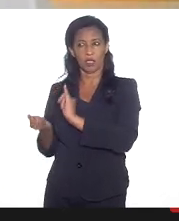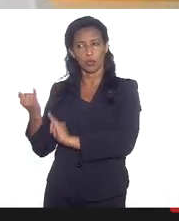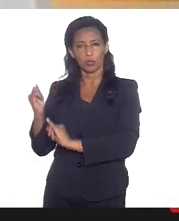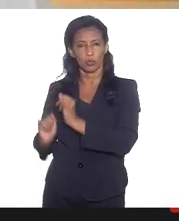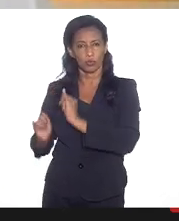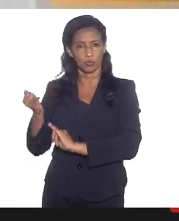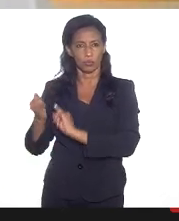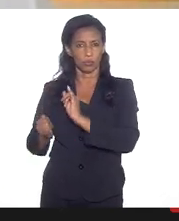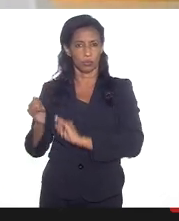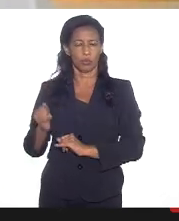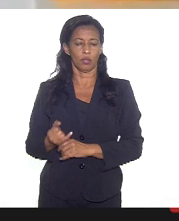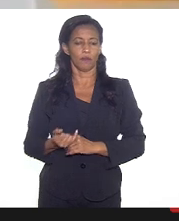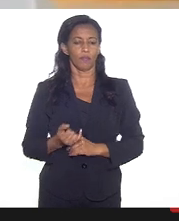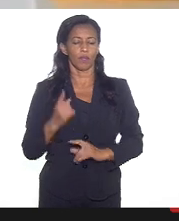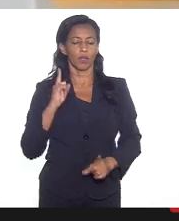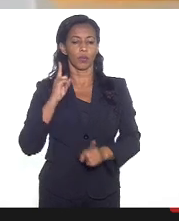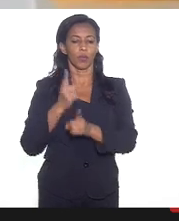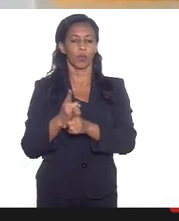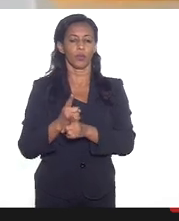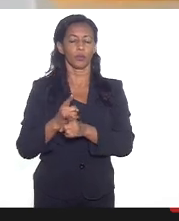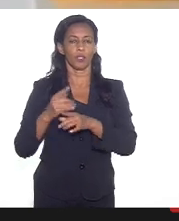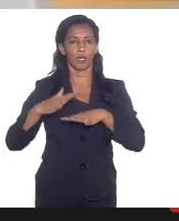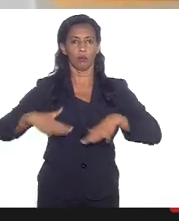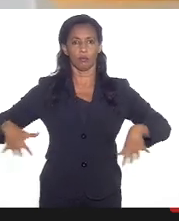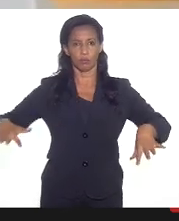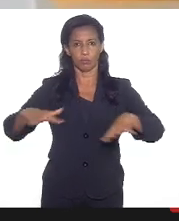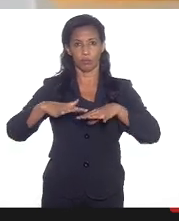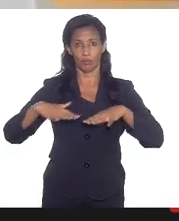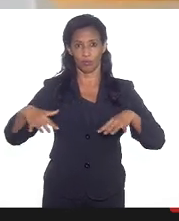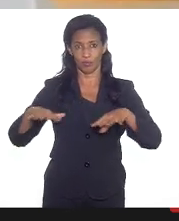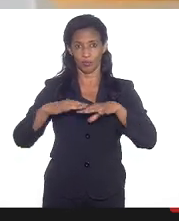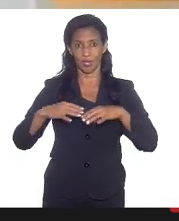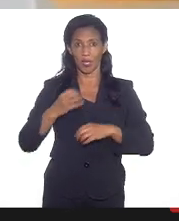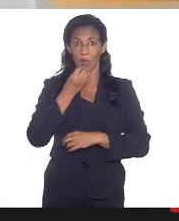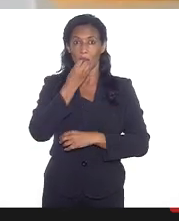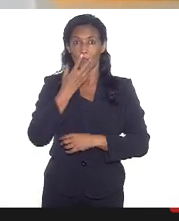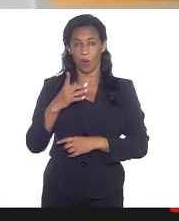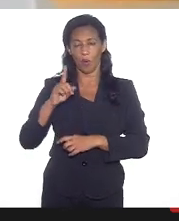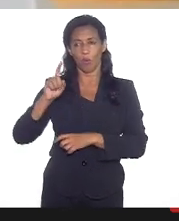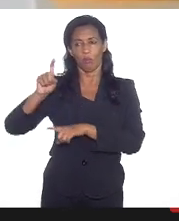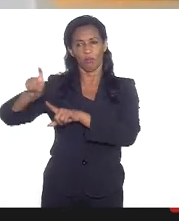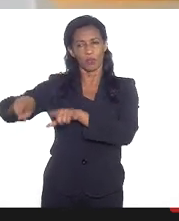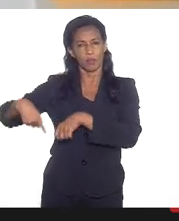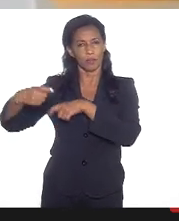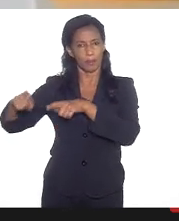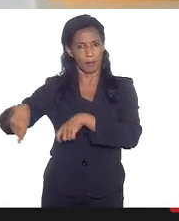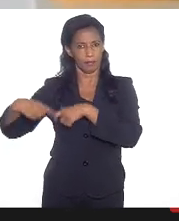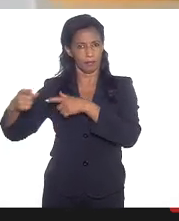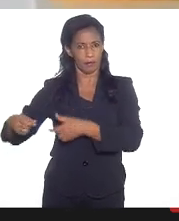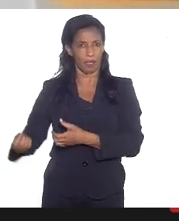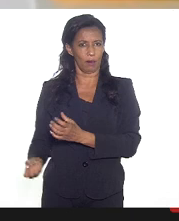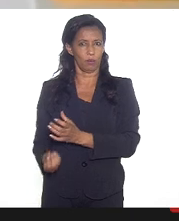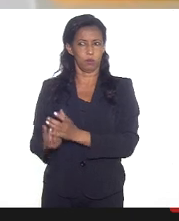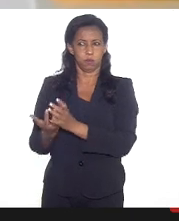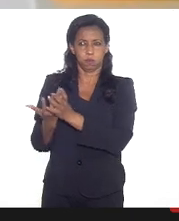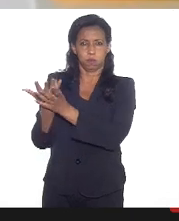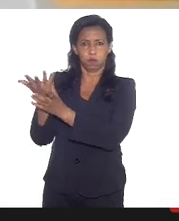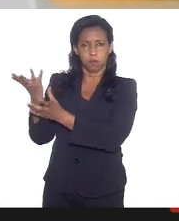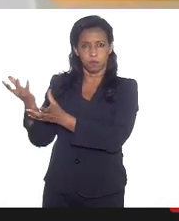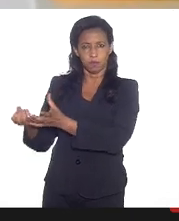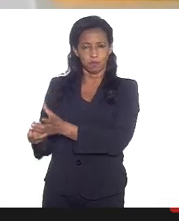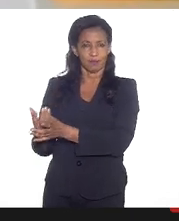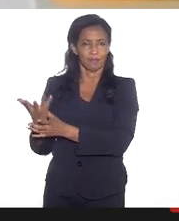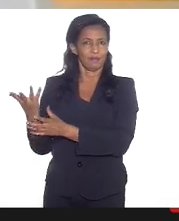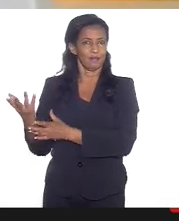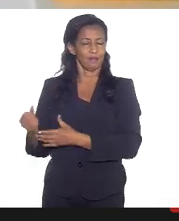industriais encontrarão um terreno fértil, né, para se implantar, para continuar a estar no Rio de